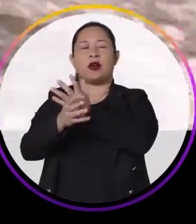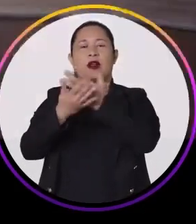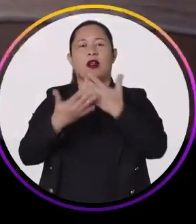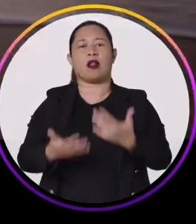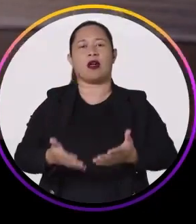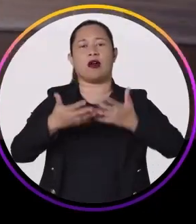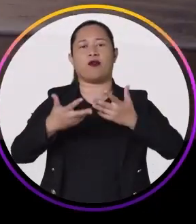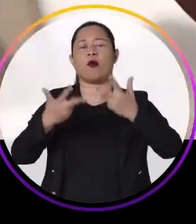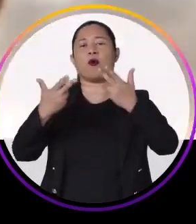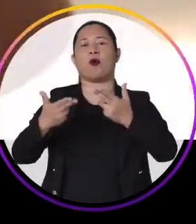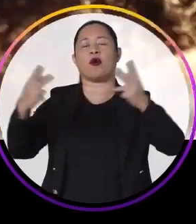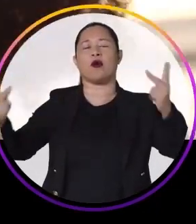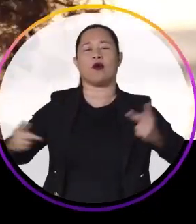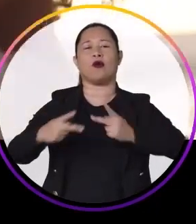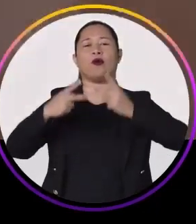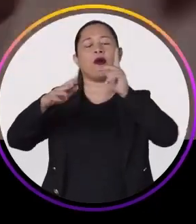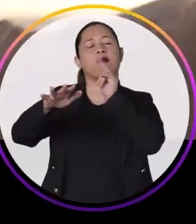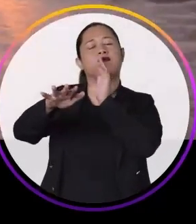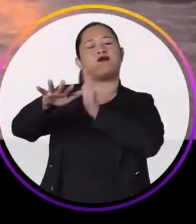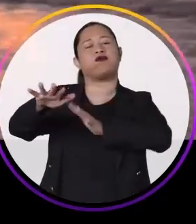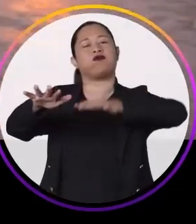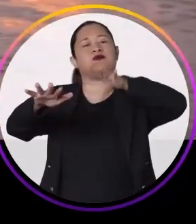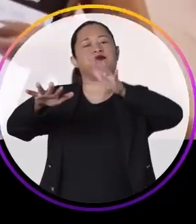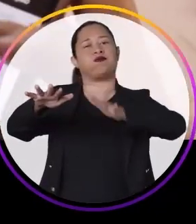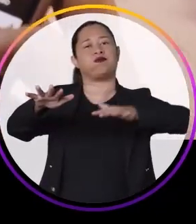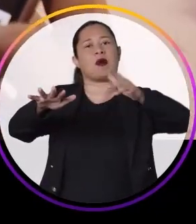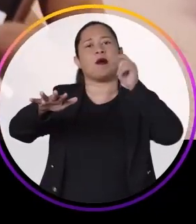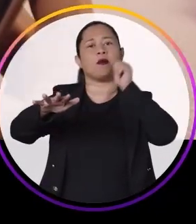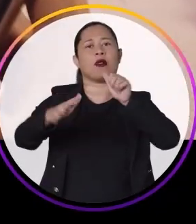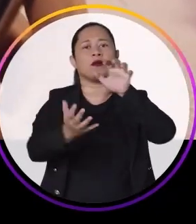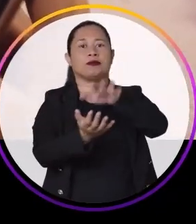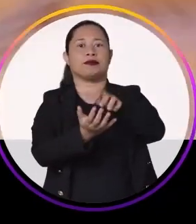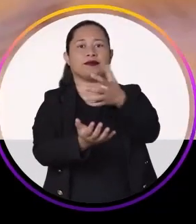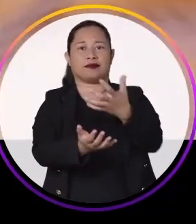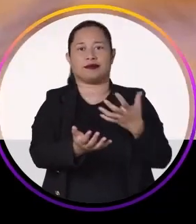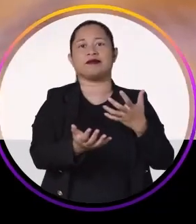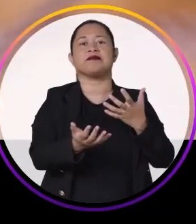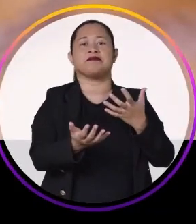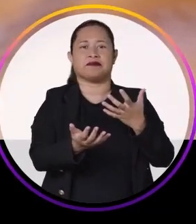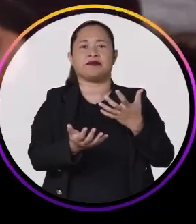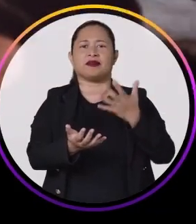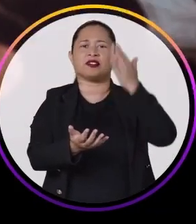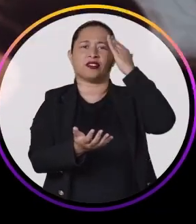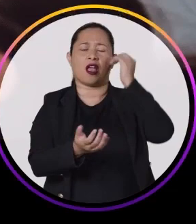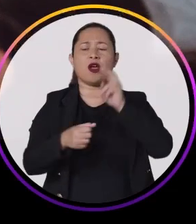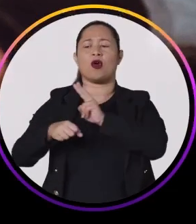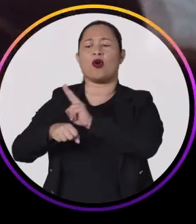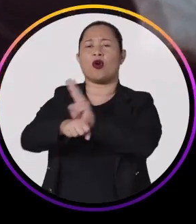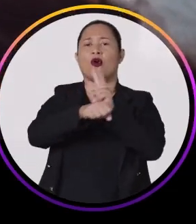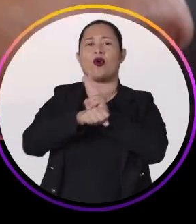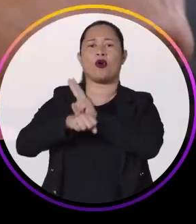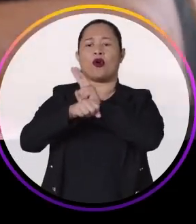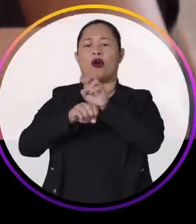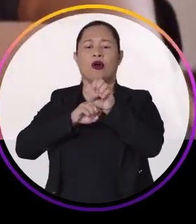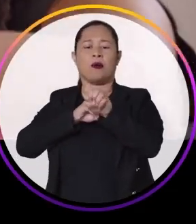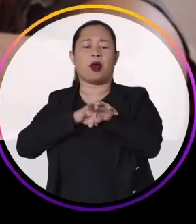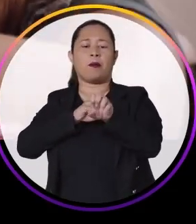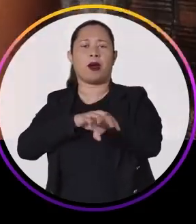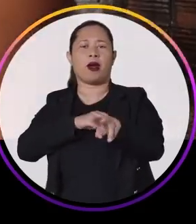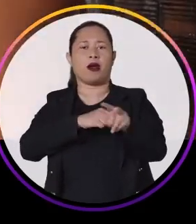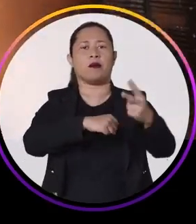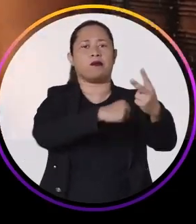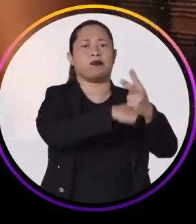e suave como a brisa do mar. A mulher que Pernambuco quer sabe cuidar,